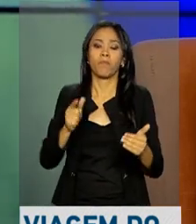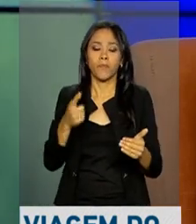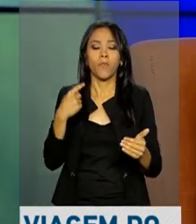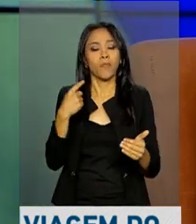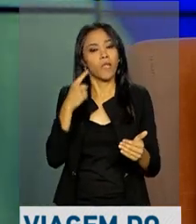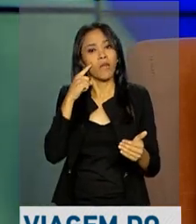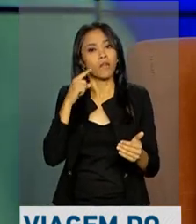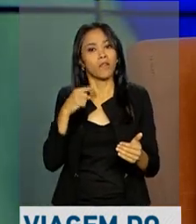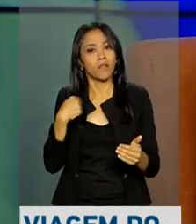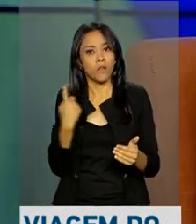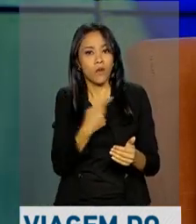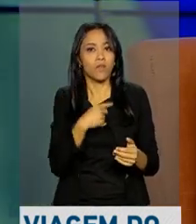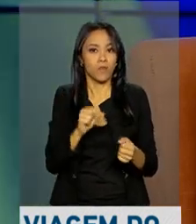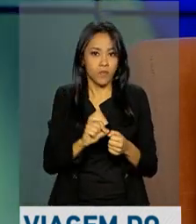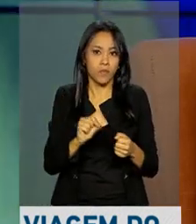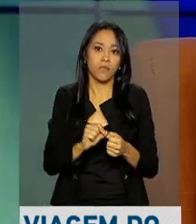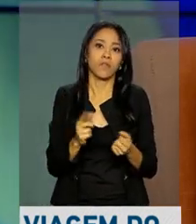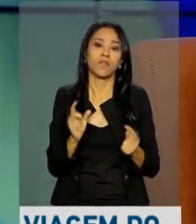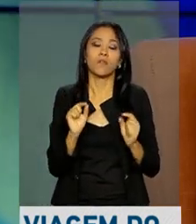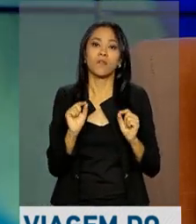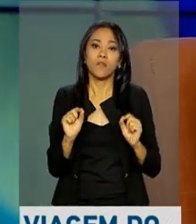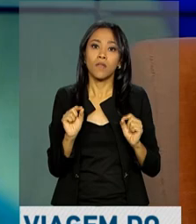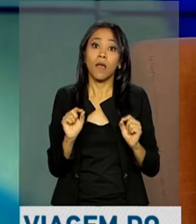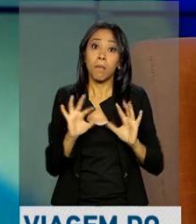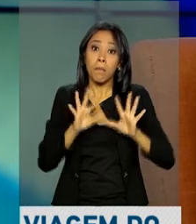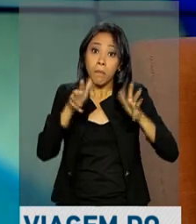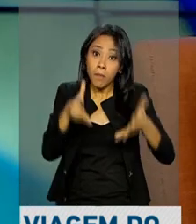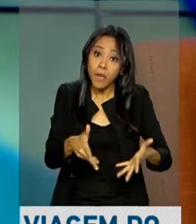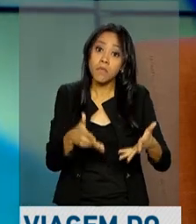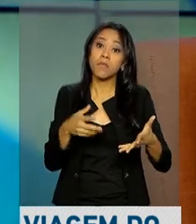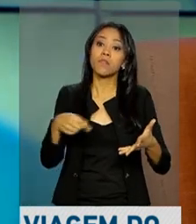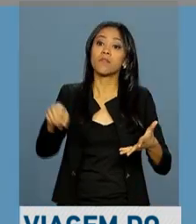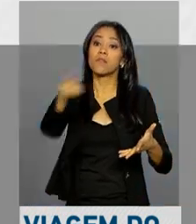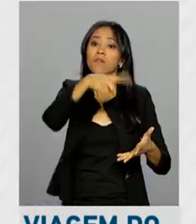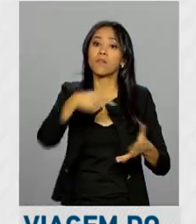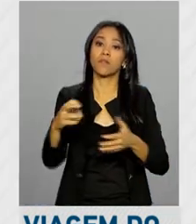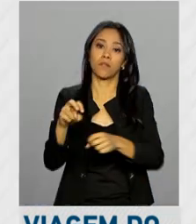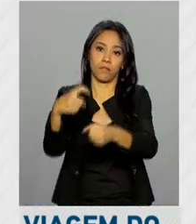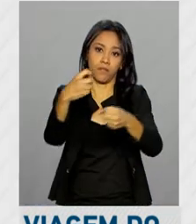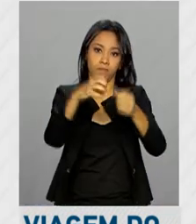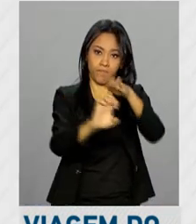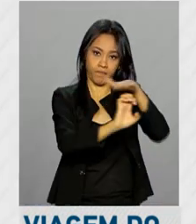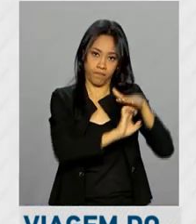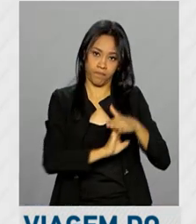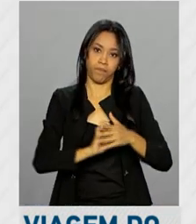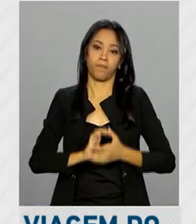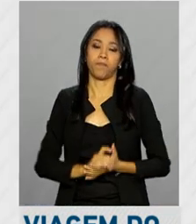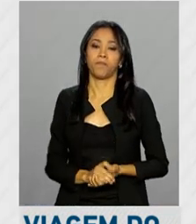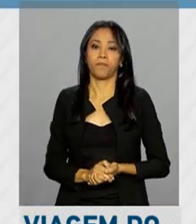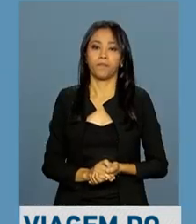estamos tendo em relação à participação da iniciativa privada.